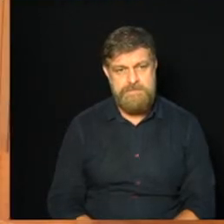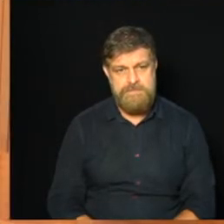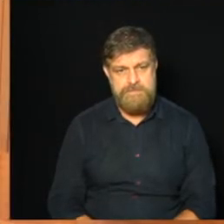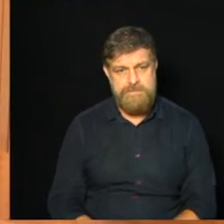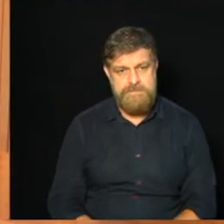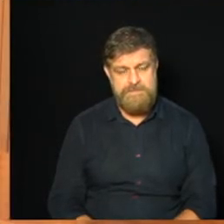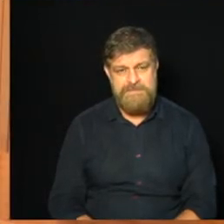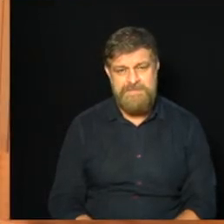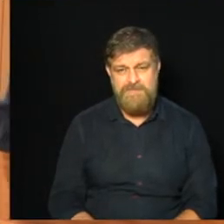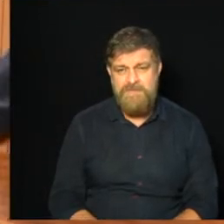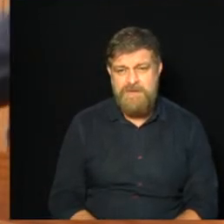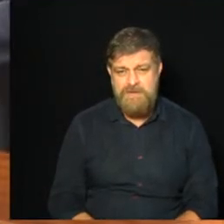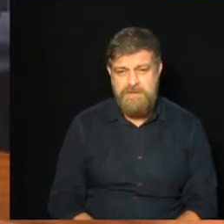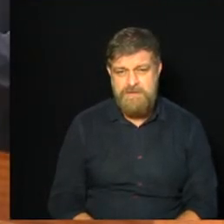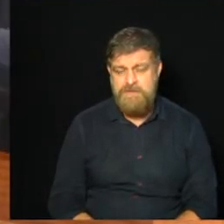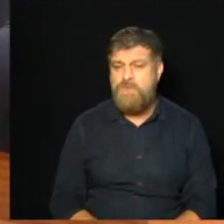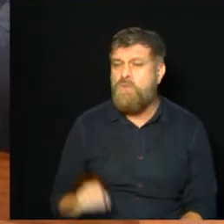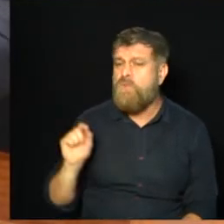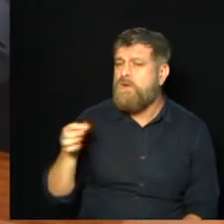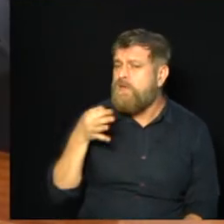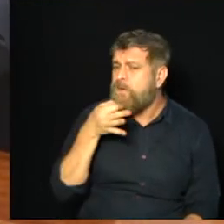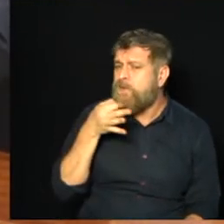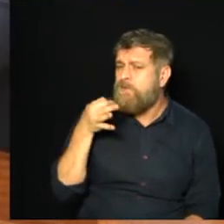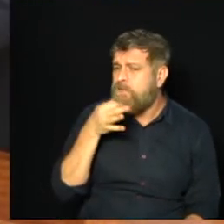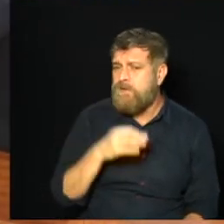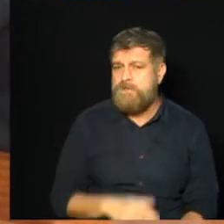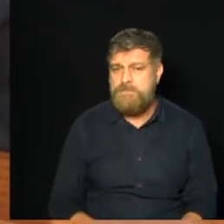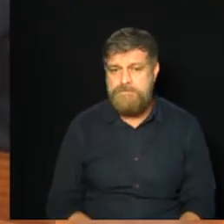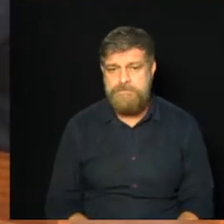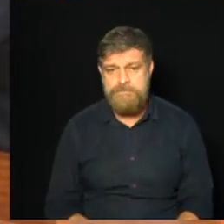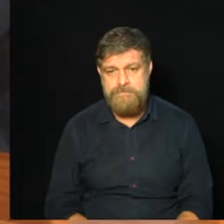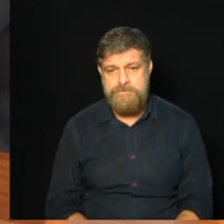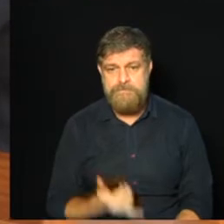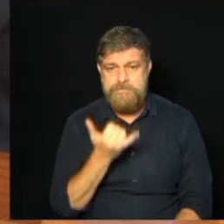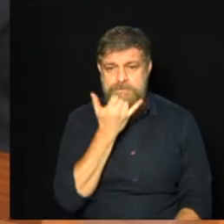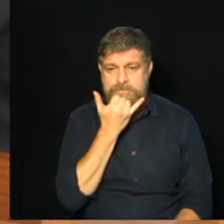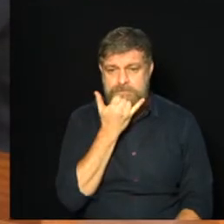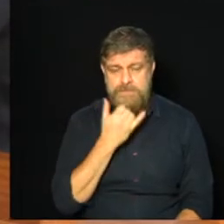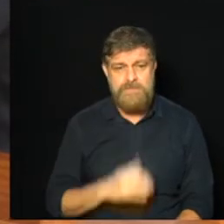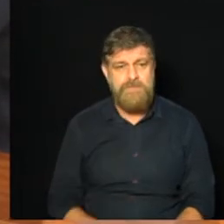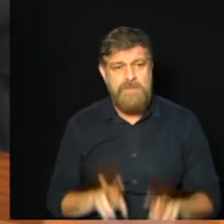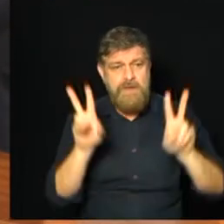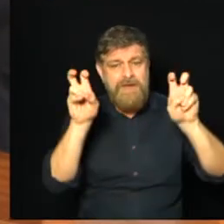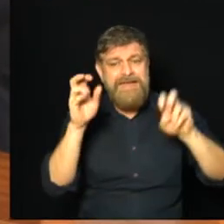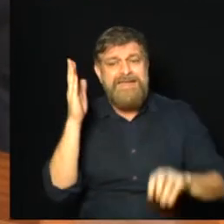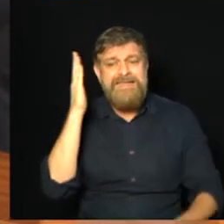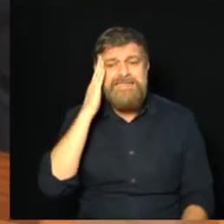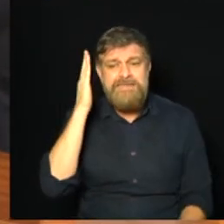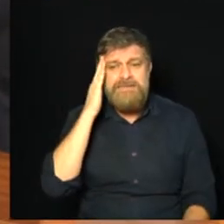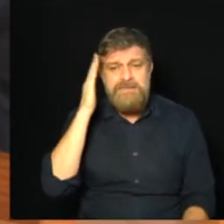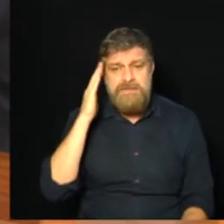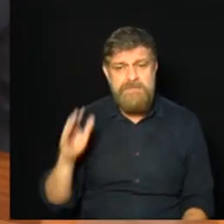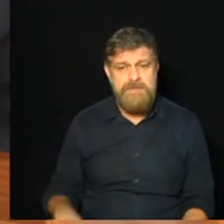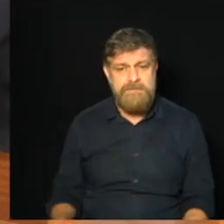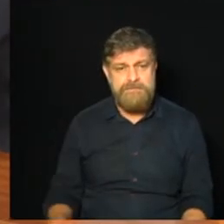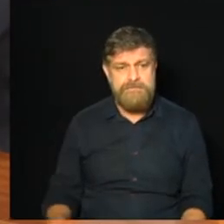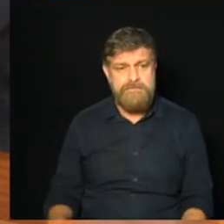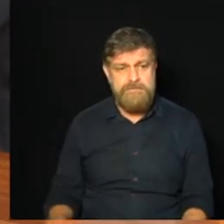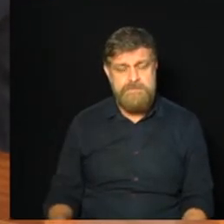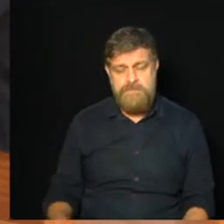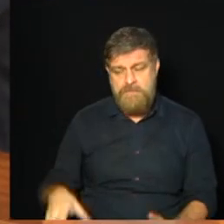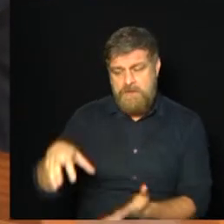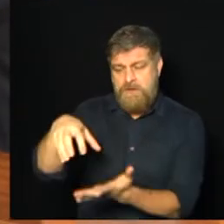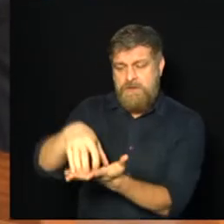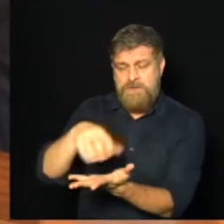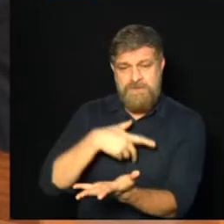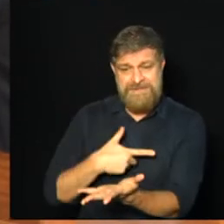O que é, vereador? Fala no microfone. Perdão. É sobre a distribuição, doutor Sérgio, das fichas nas unidades básicas de